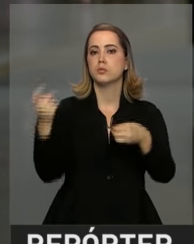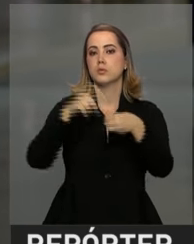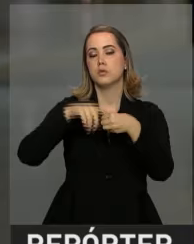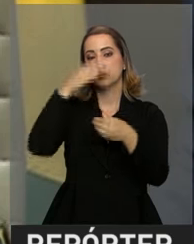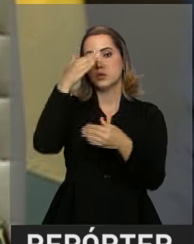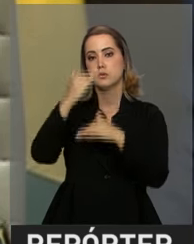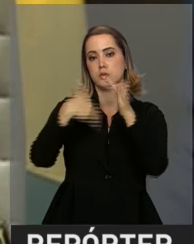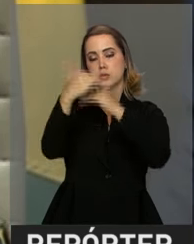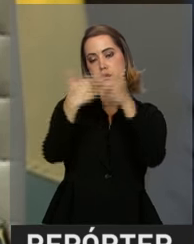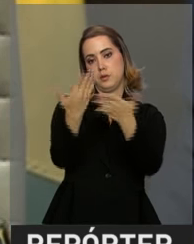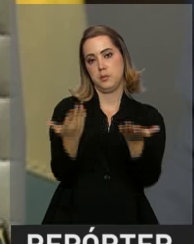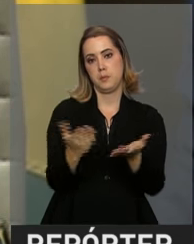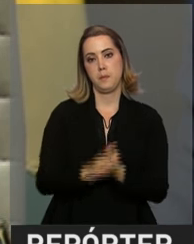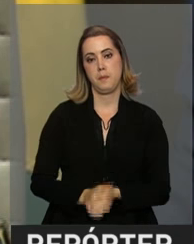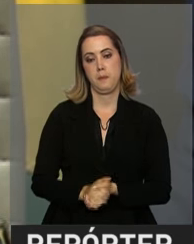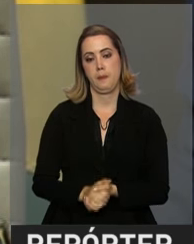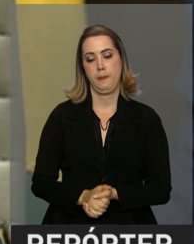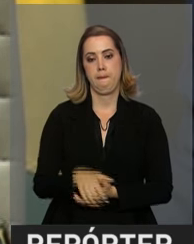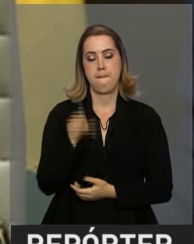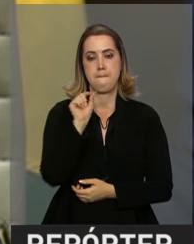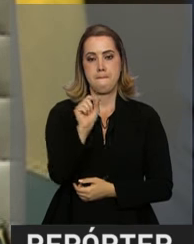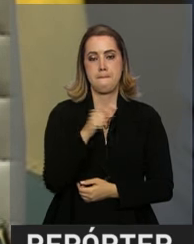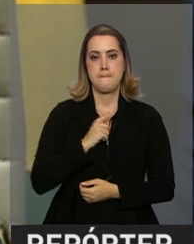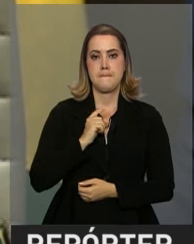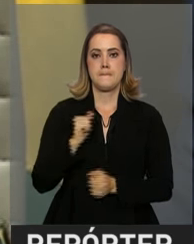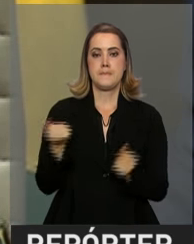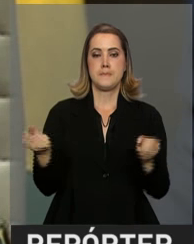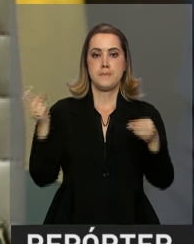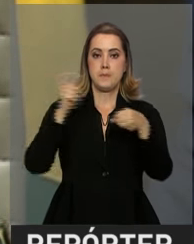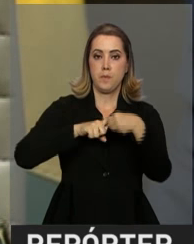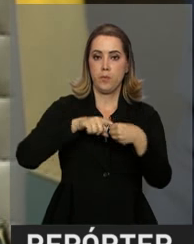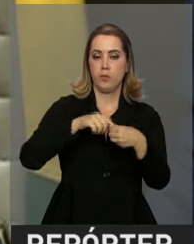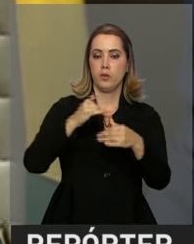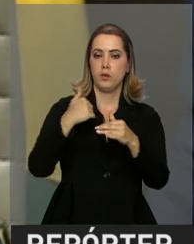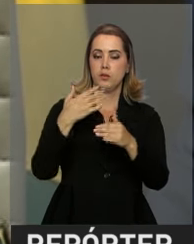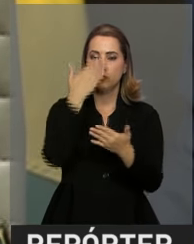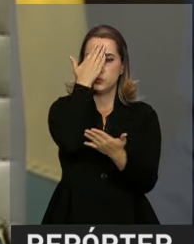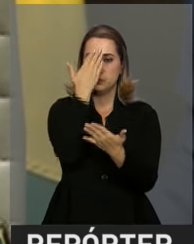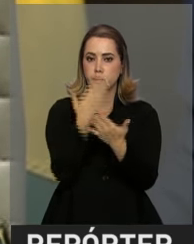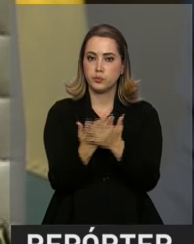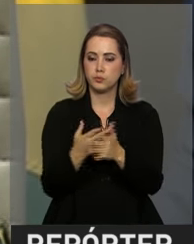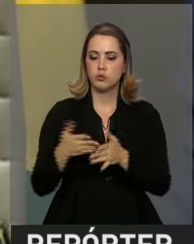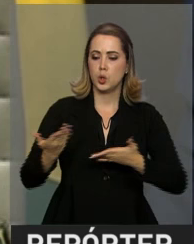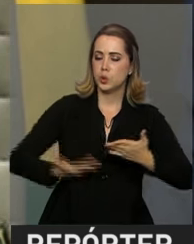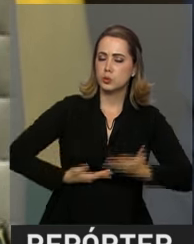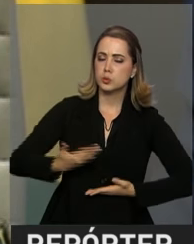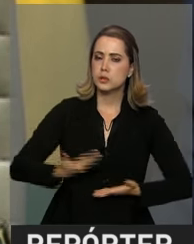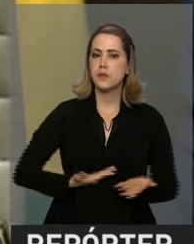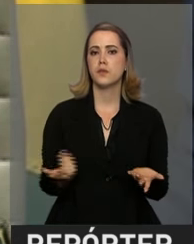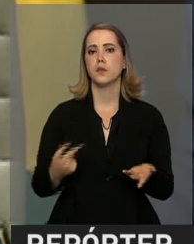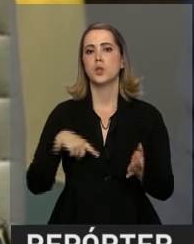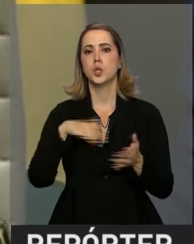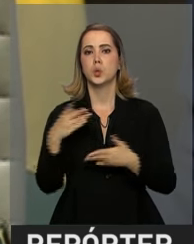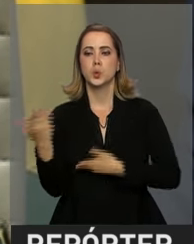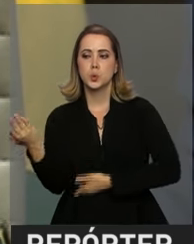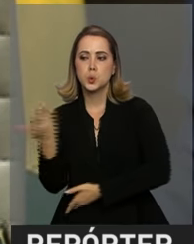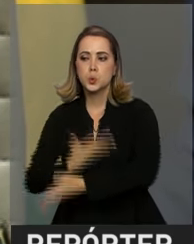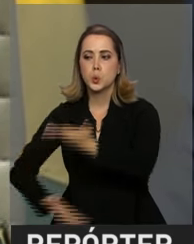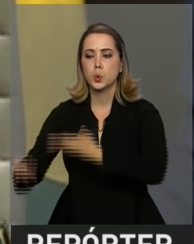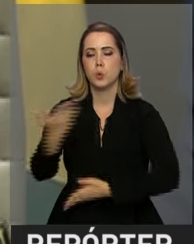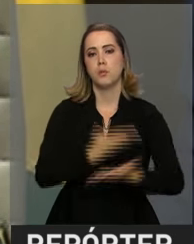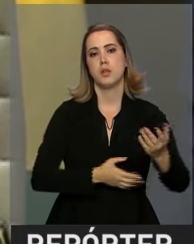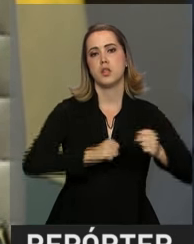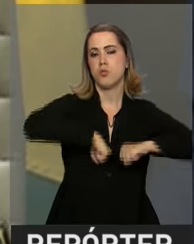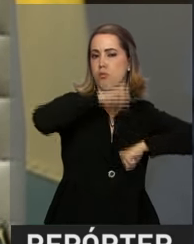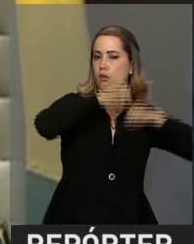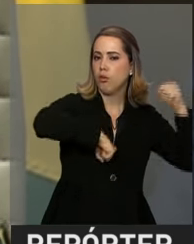crescer. Houve a recuperação do nível de confiança eh do serviço, do nível de confiança do comércio, do nível de confiança da